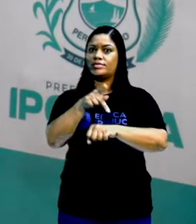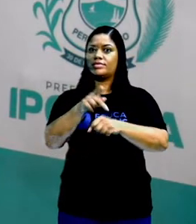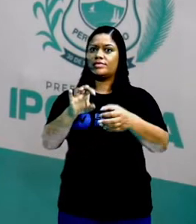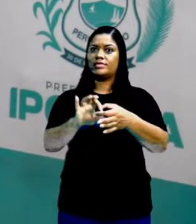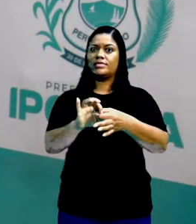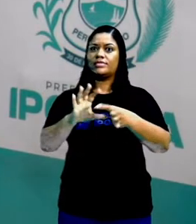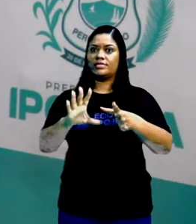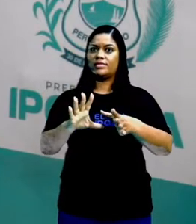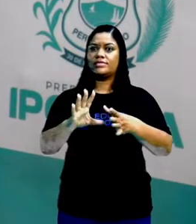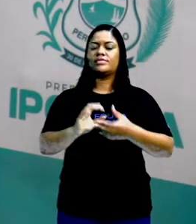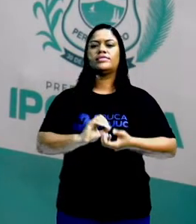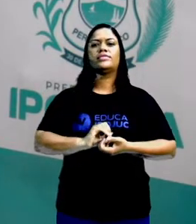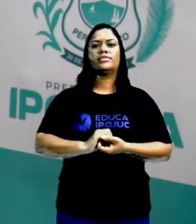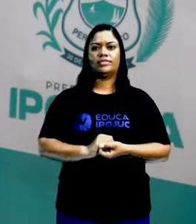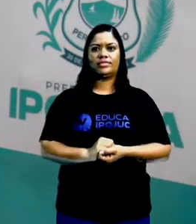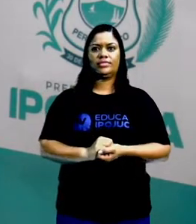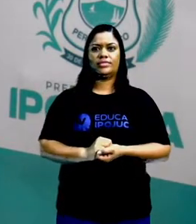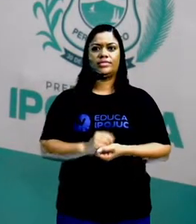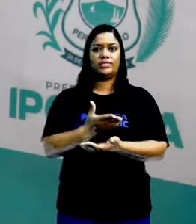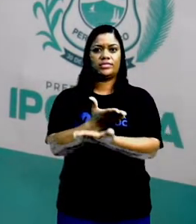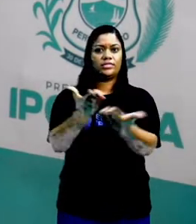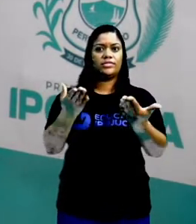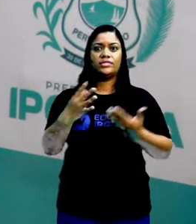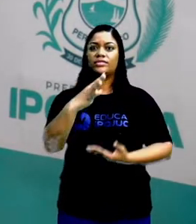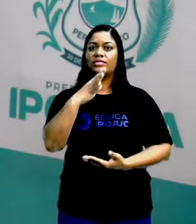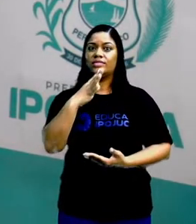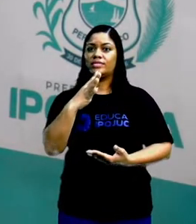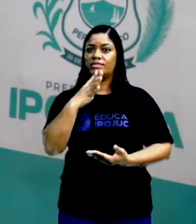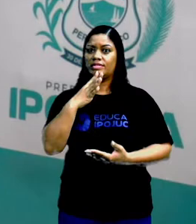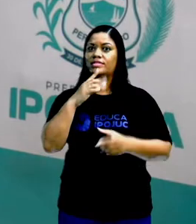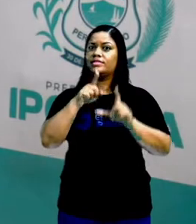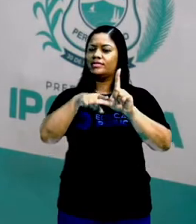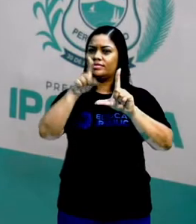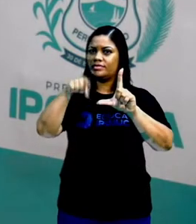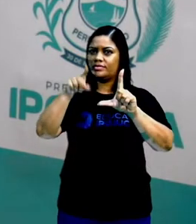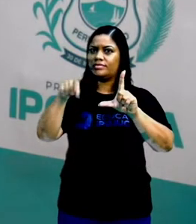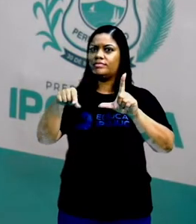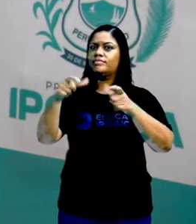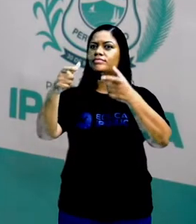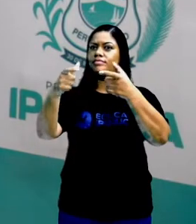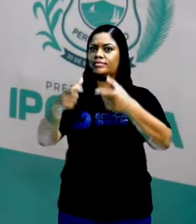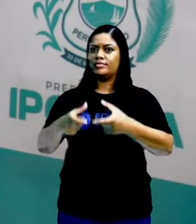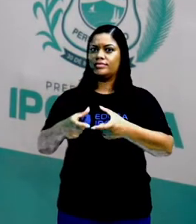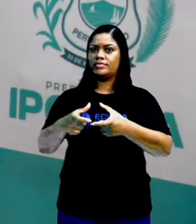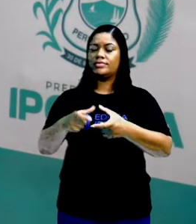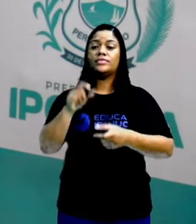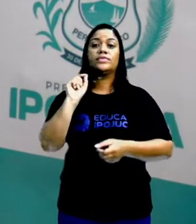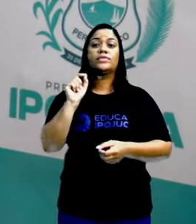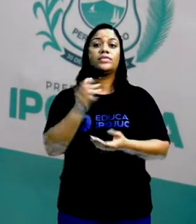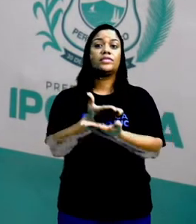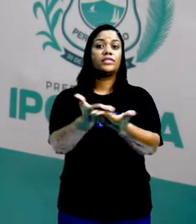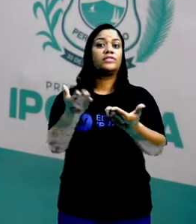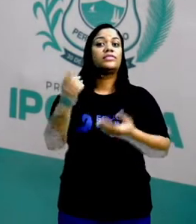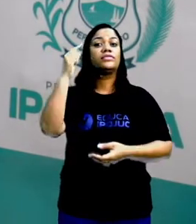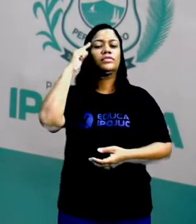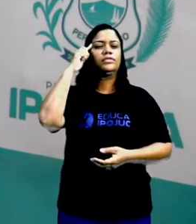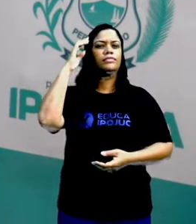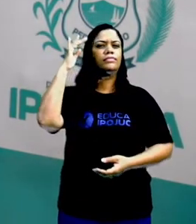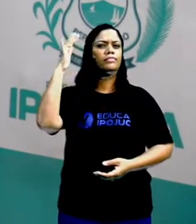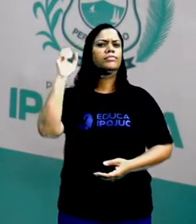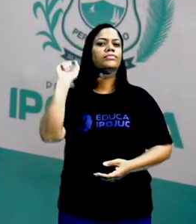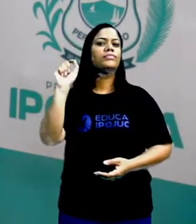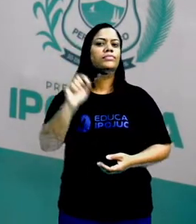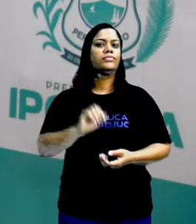são legalizadas? Você conhece dados estatísticos sobre isso? O que é que você pensa sobre